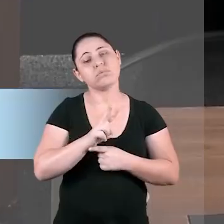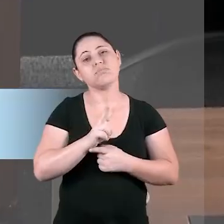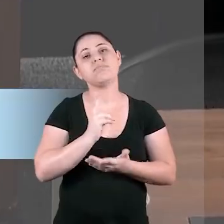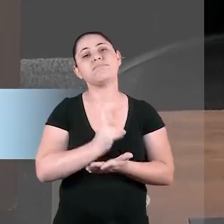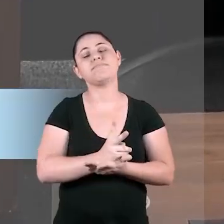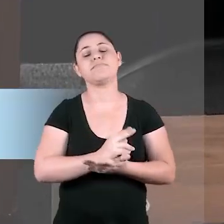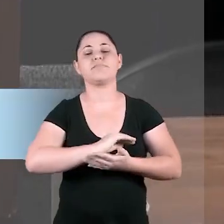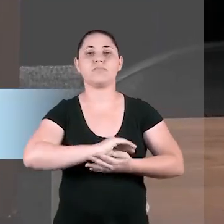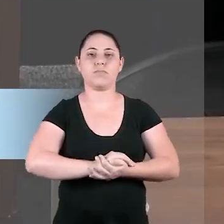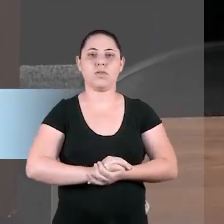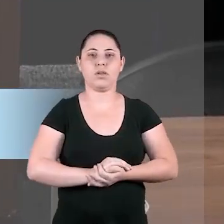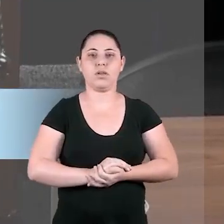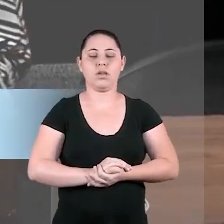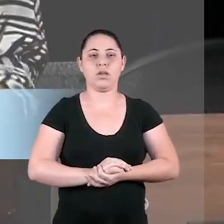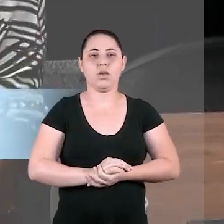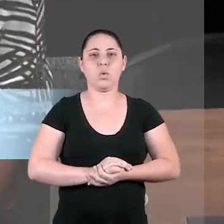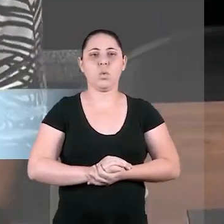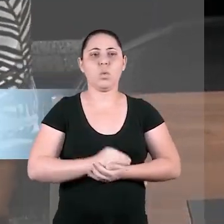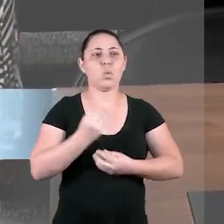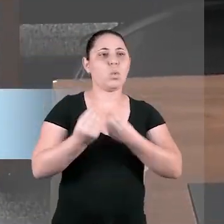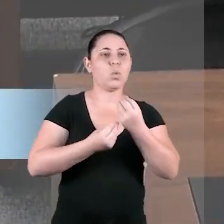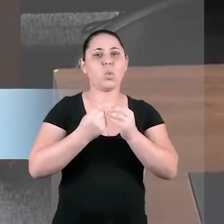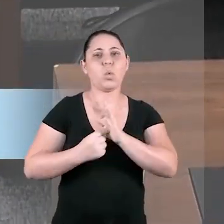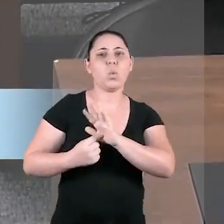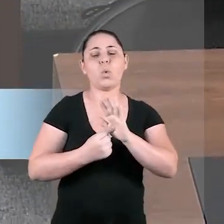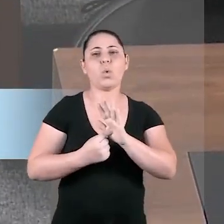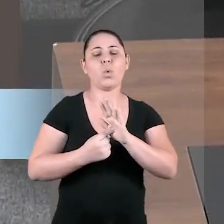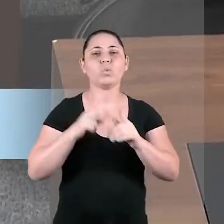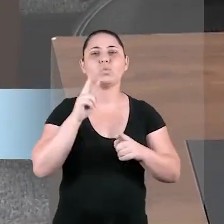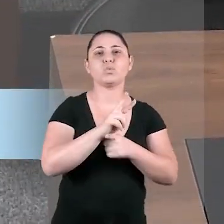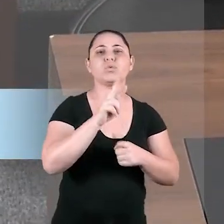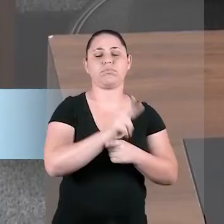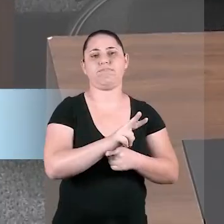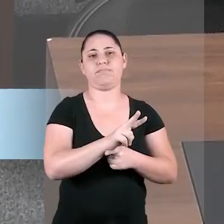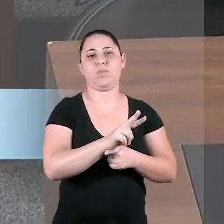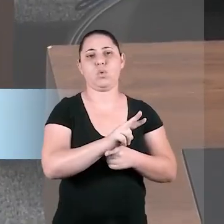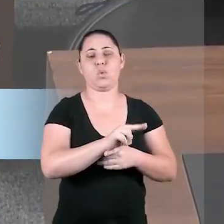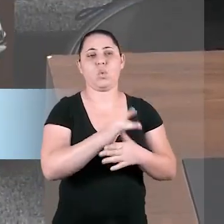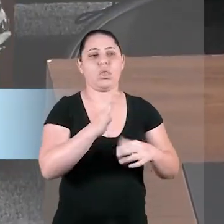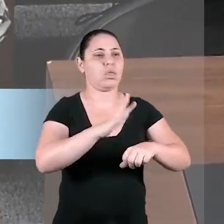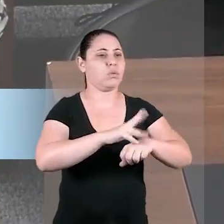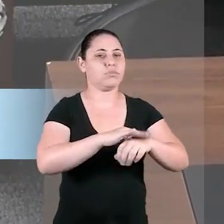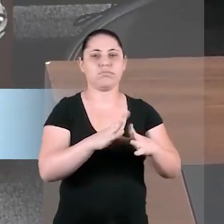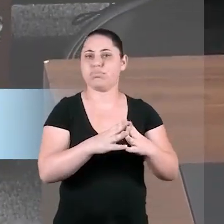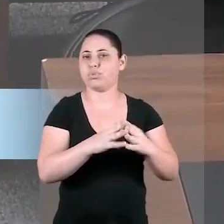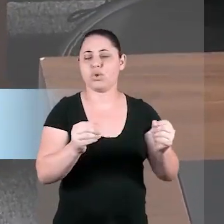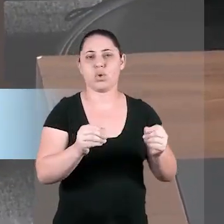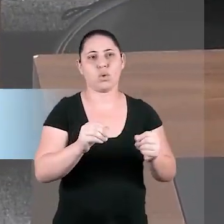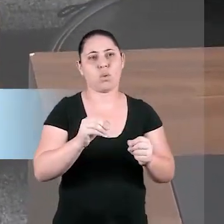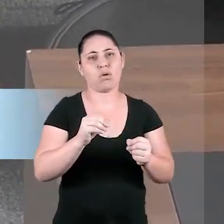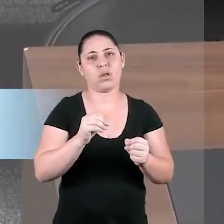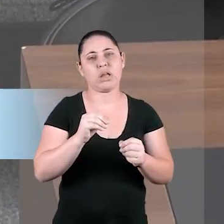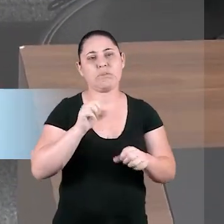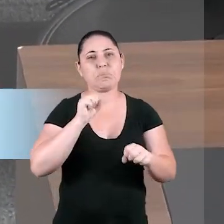Então, quando se indica os cuidados paliativos, eu já disse, né, no diagnóstico de uma doença incurável, em progressão e que